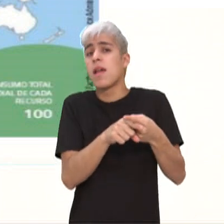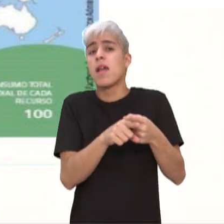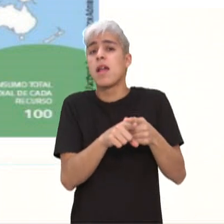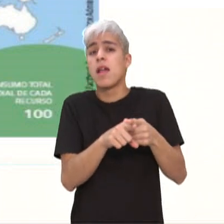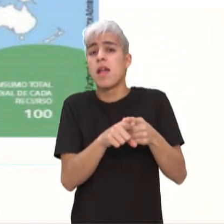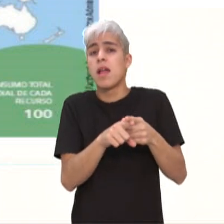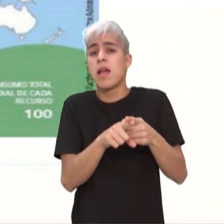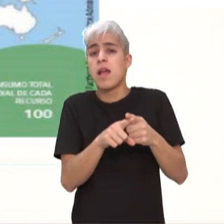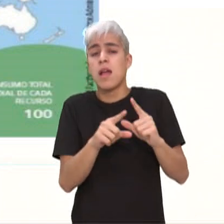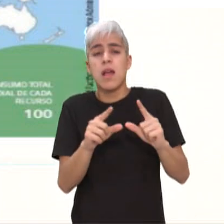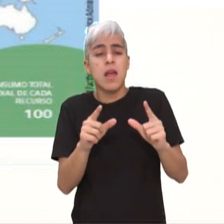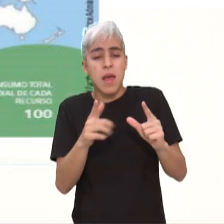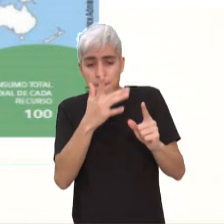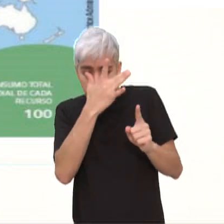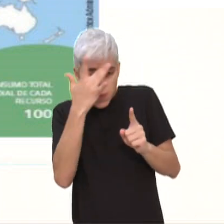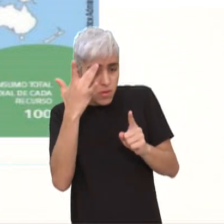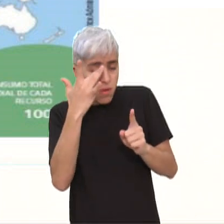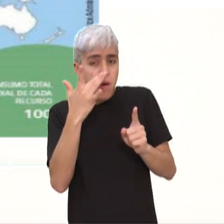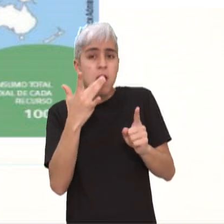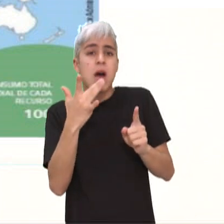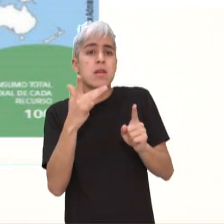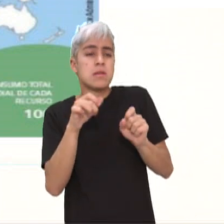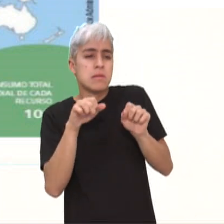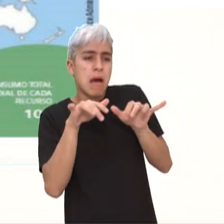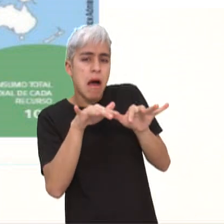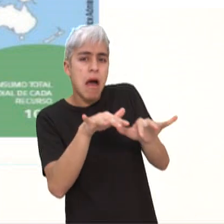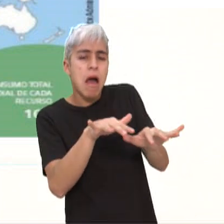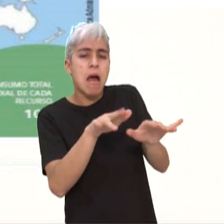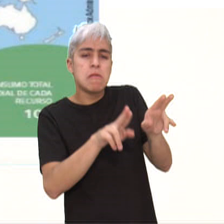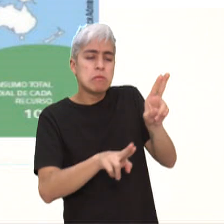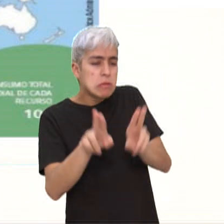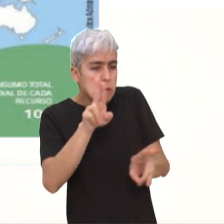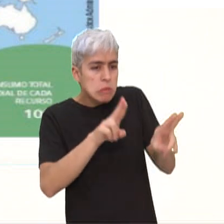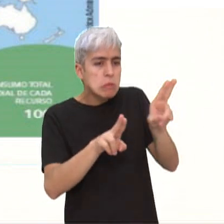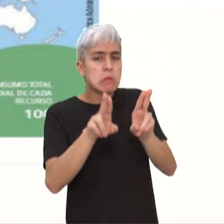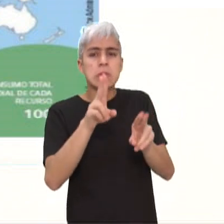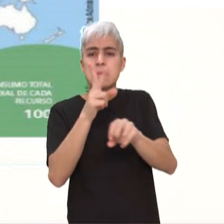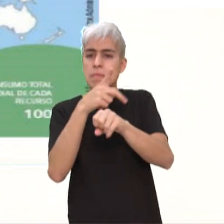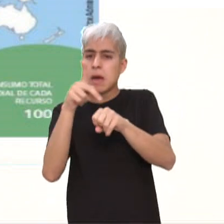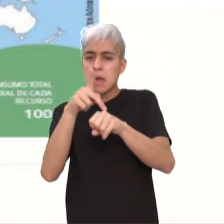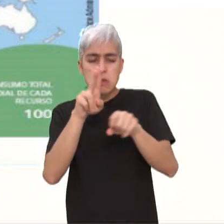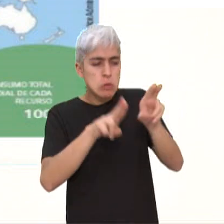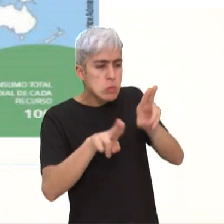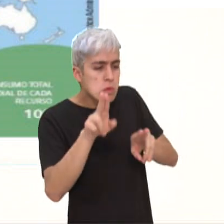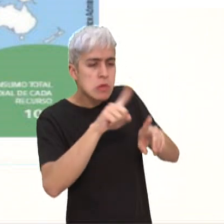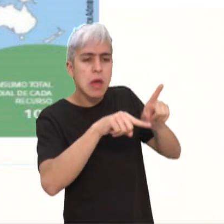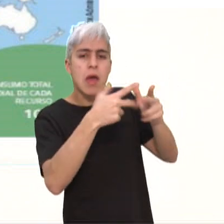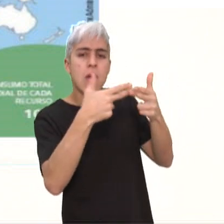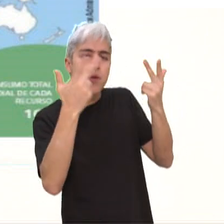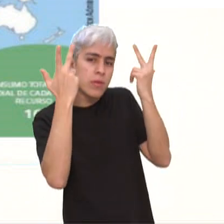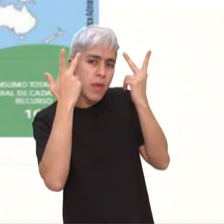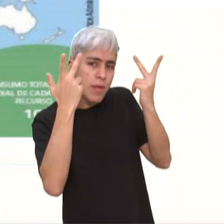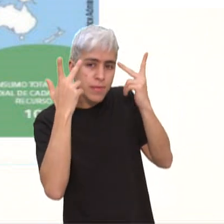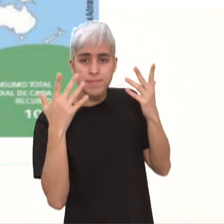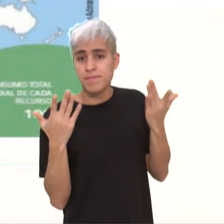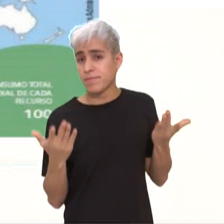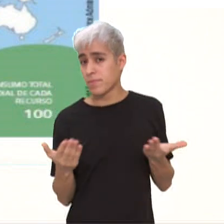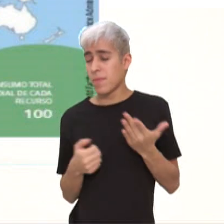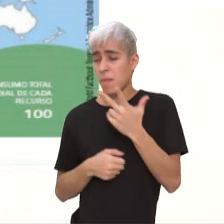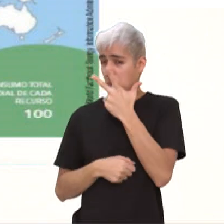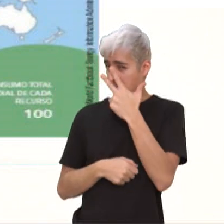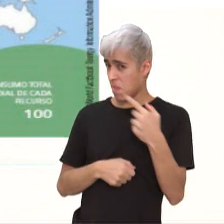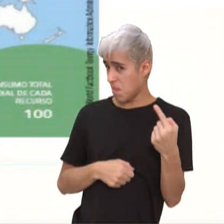aumento do consumo desses recursos naturais. Aqui, que nos